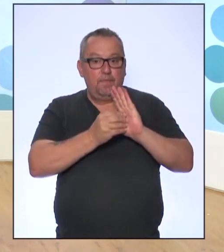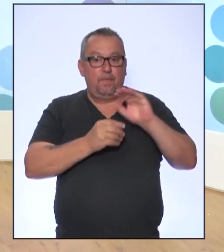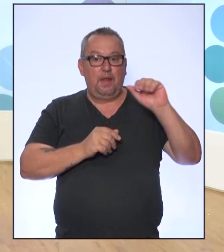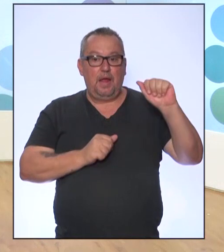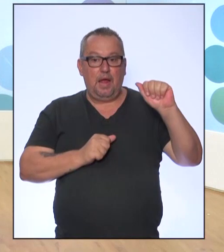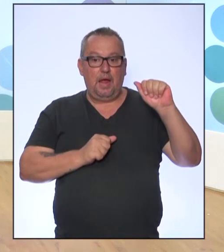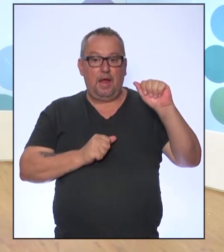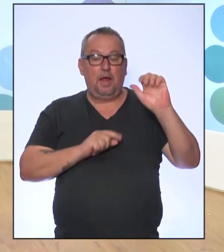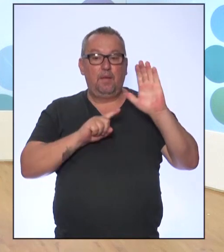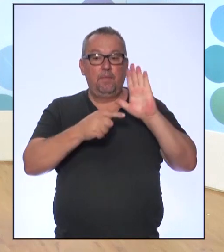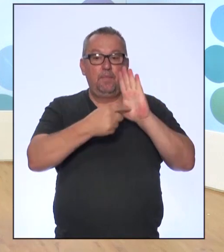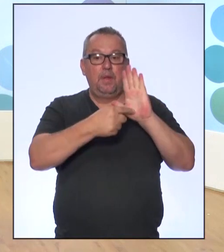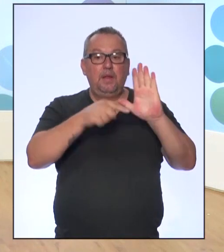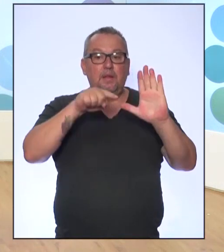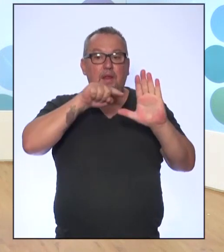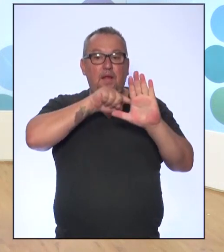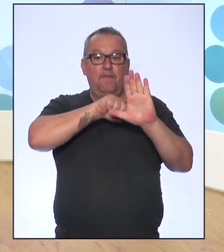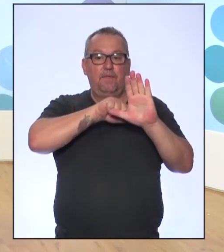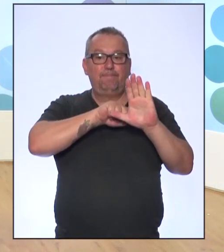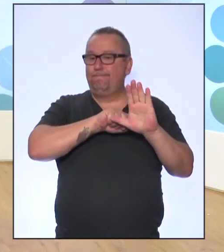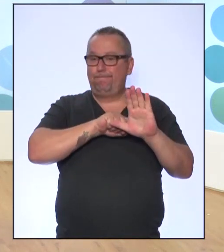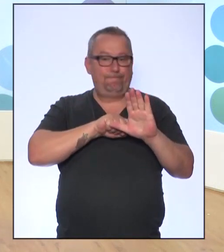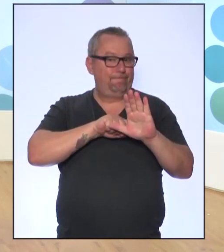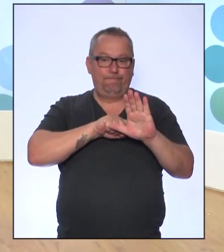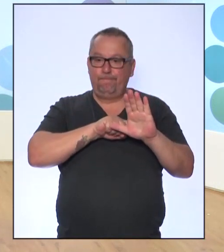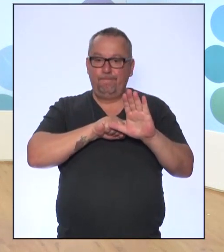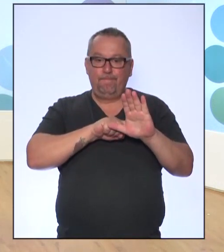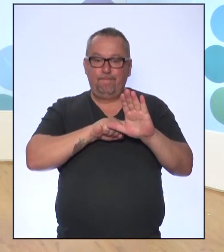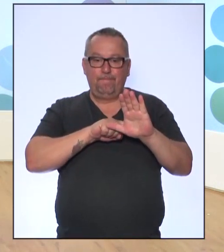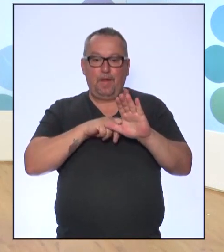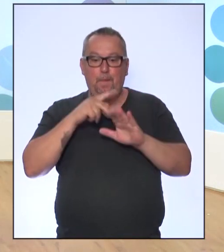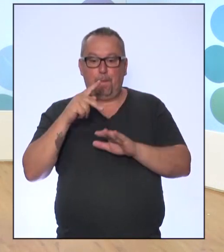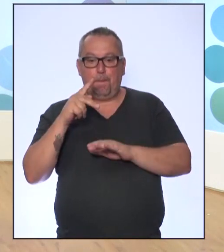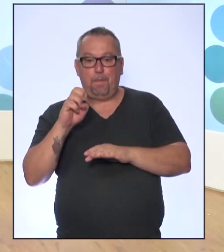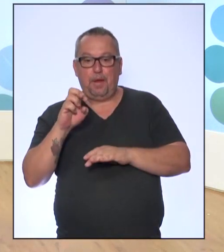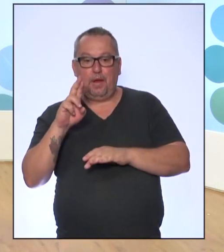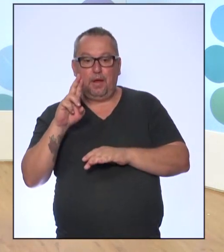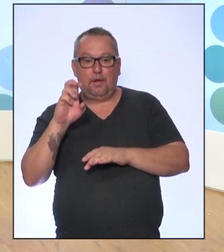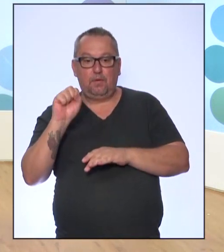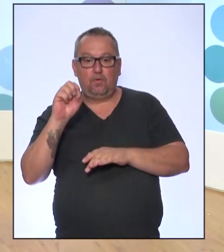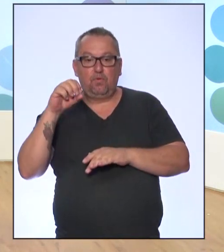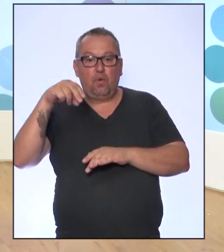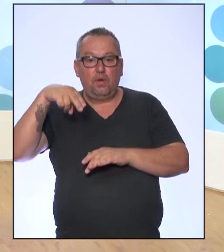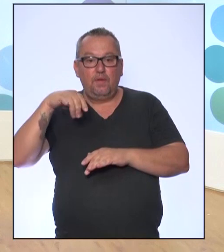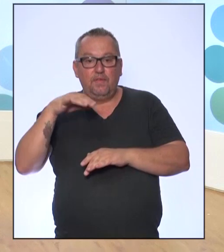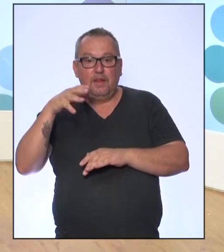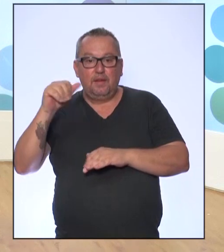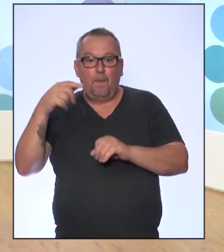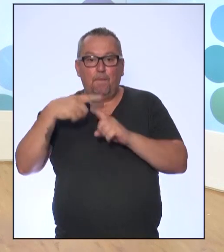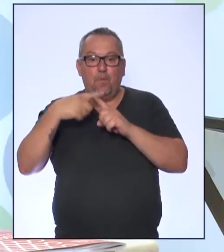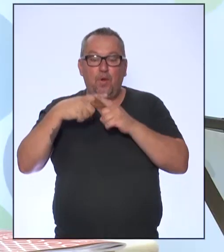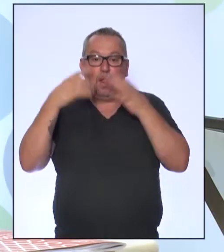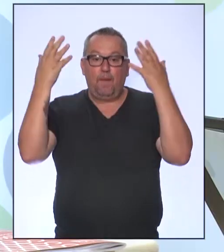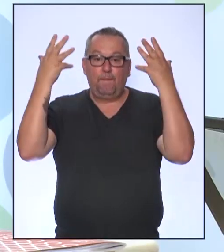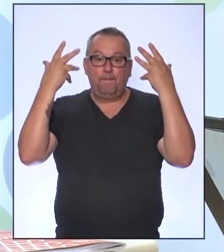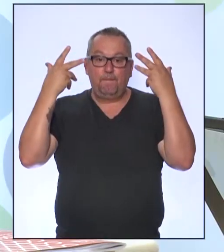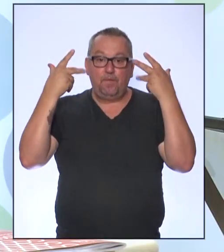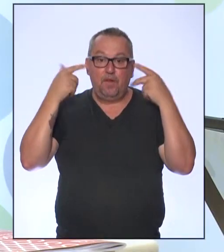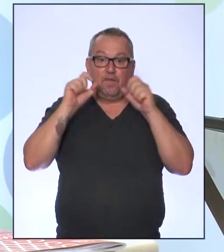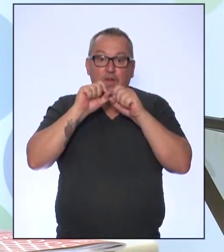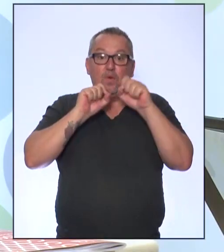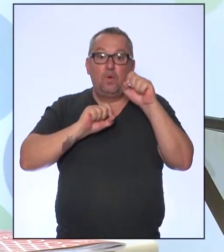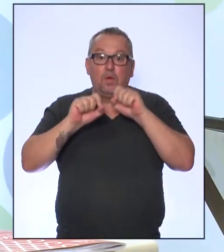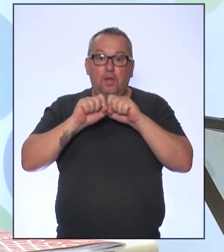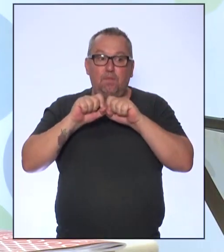é A, é uma metáfora. metáfora. Não, gente, é personificação. Nós já trabalhamos isso. Porque o leão fazia a floresta